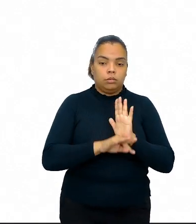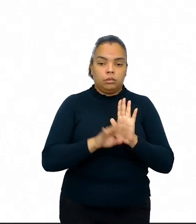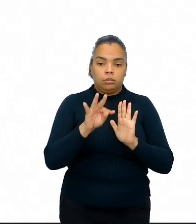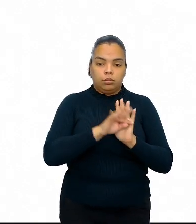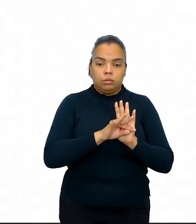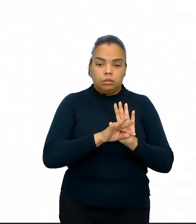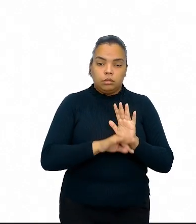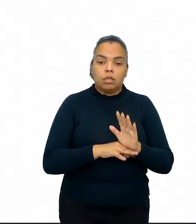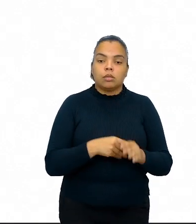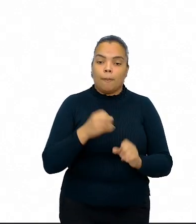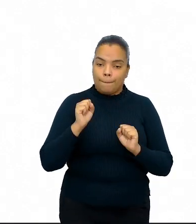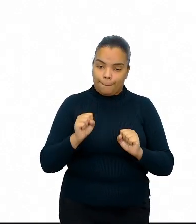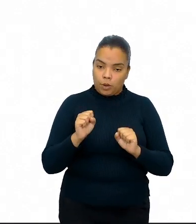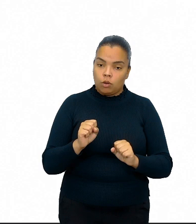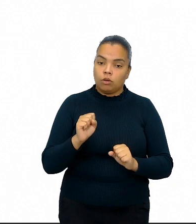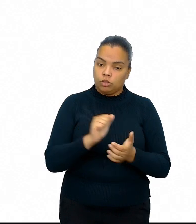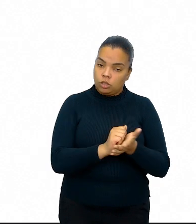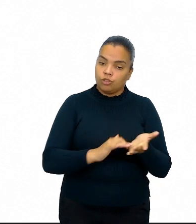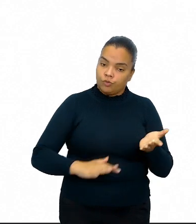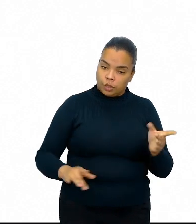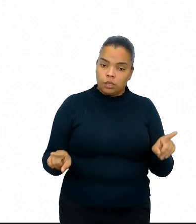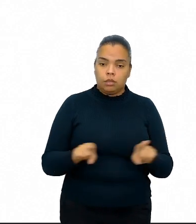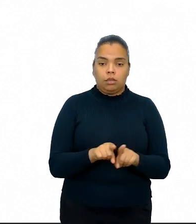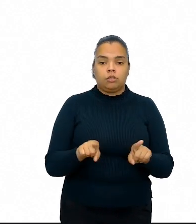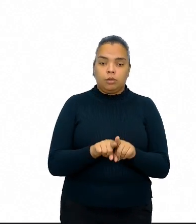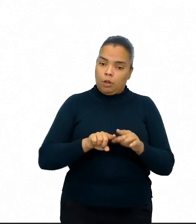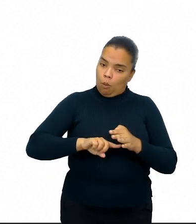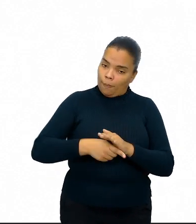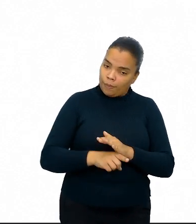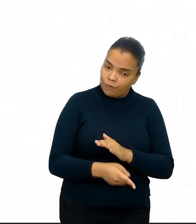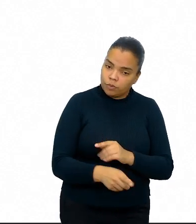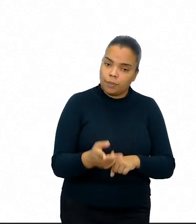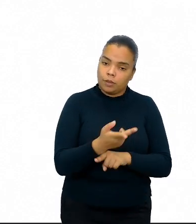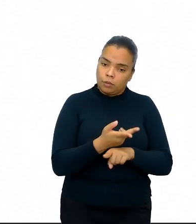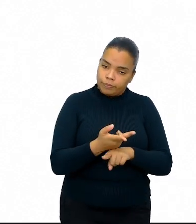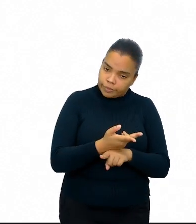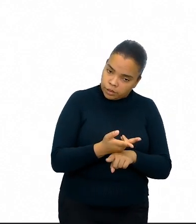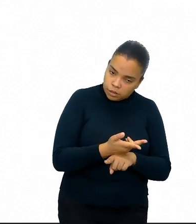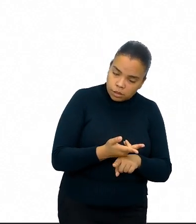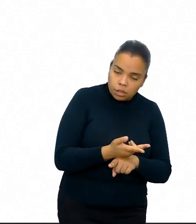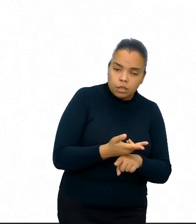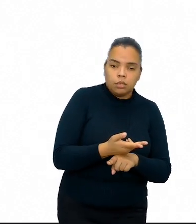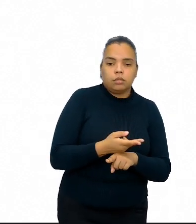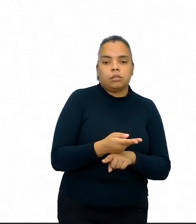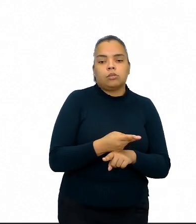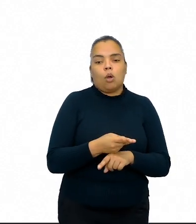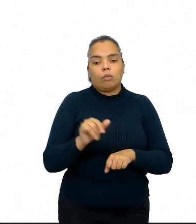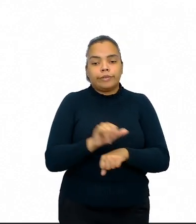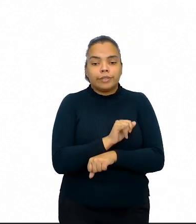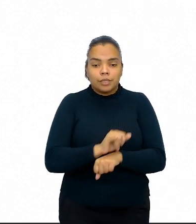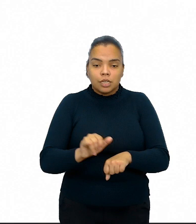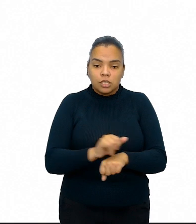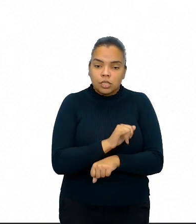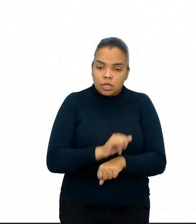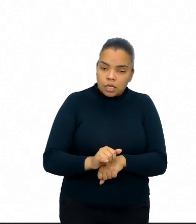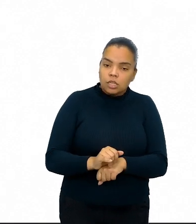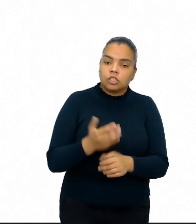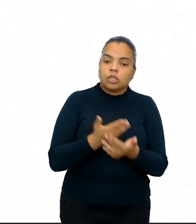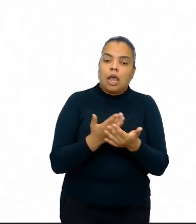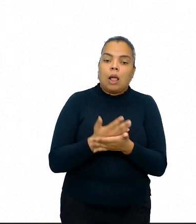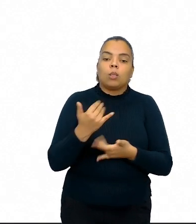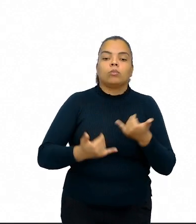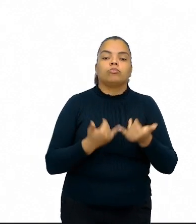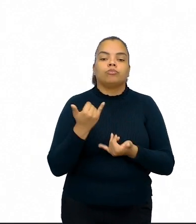como tarefa, por exemplo, ou aprofundamento, ou também utilizando aí a estratégia aula invertida, por meio